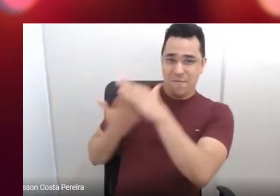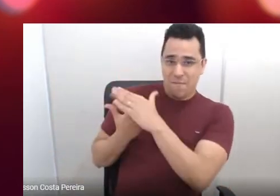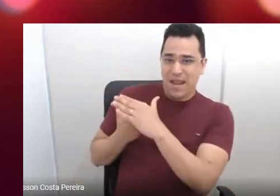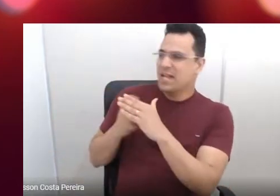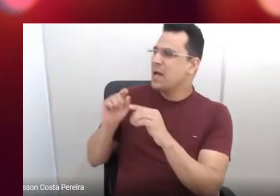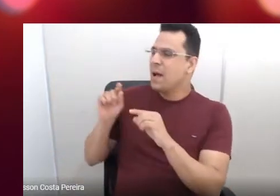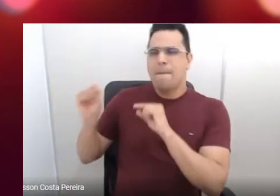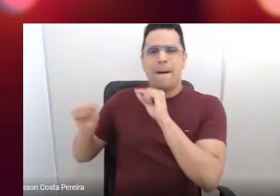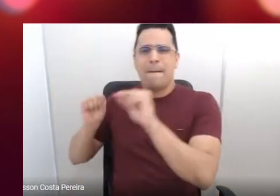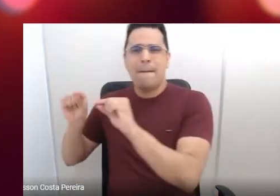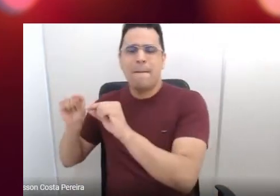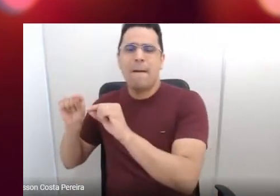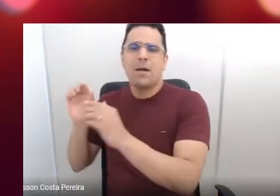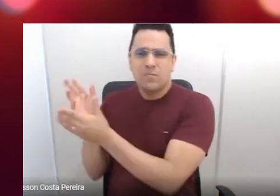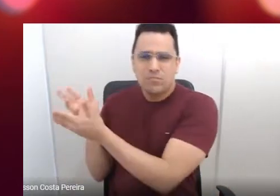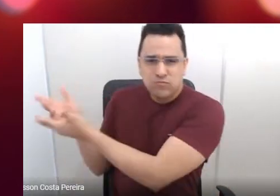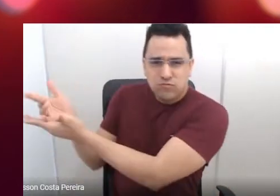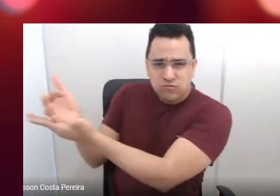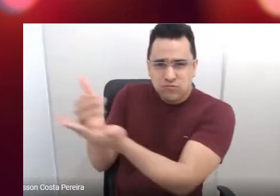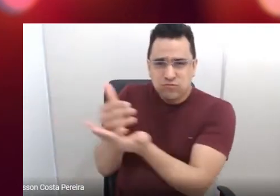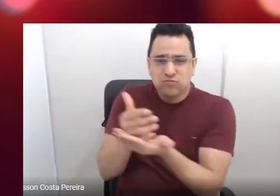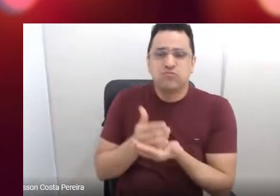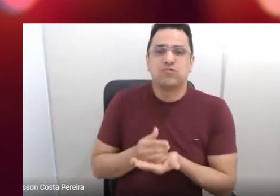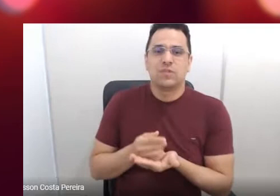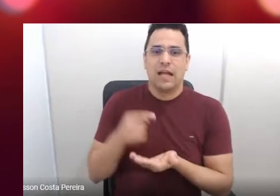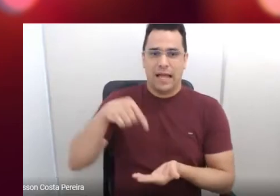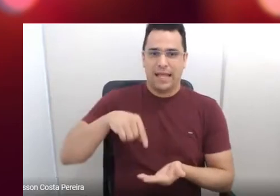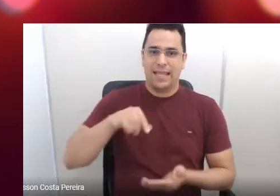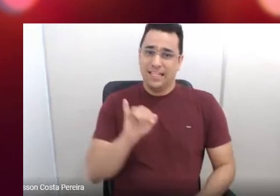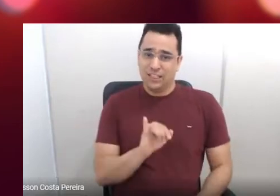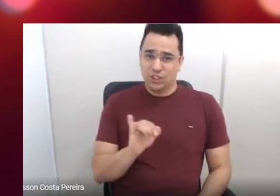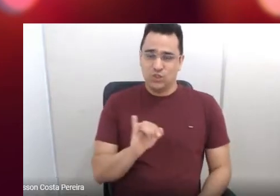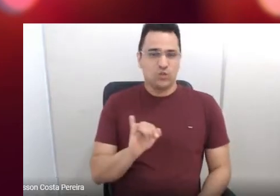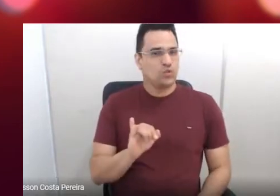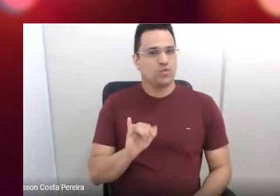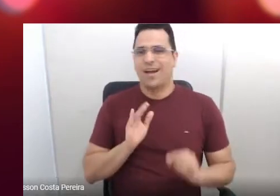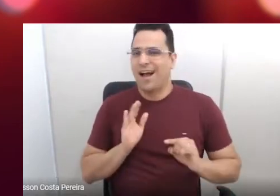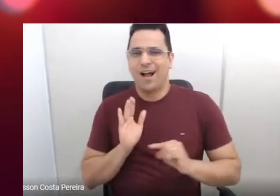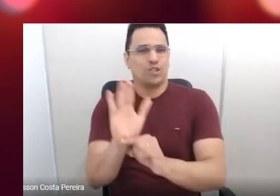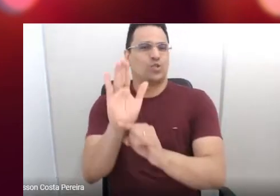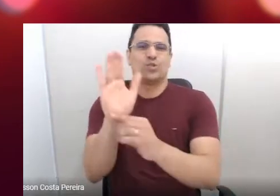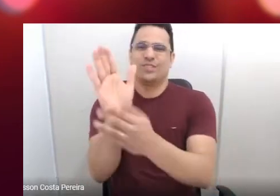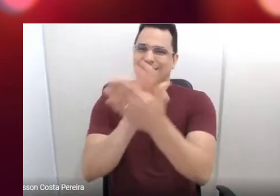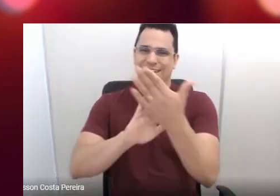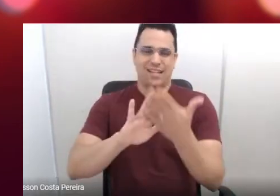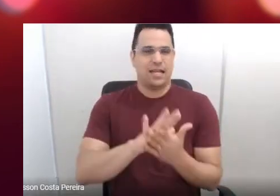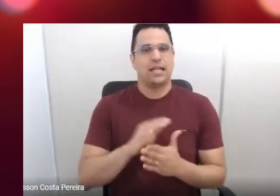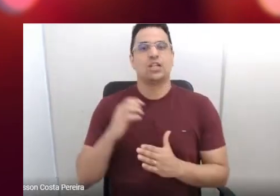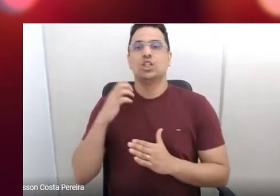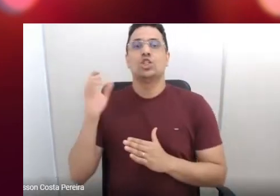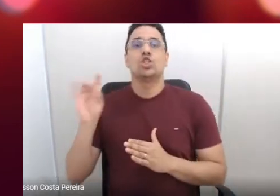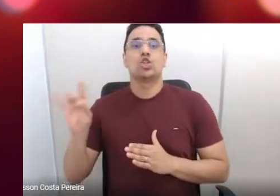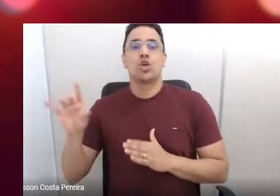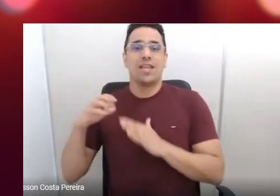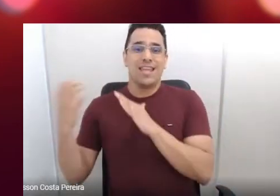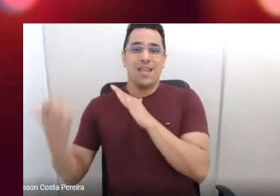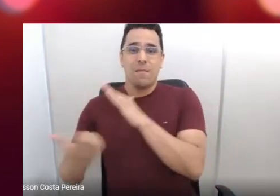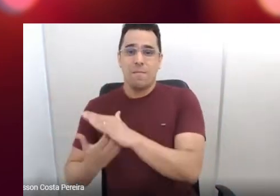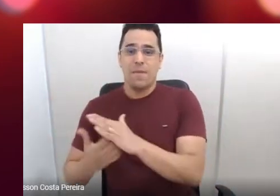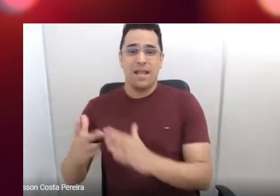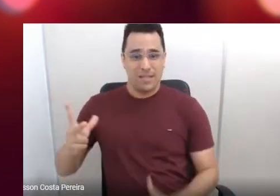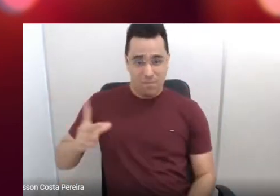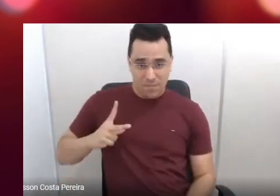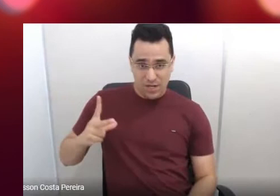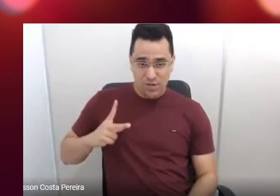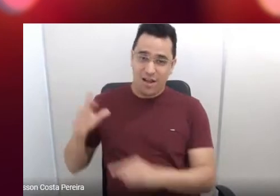empresas, porque a gente não teve ajuda do município e de nenhum outro órgão público. Foram todas empresas particulares